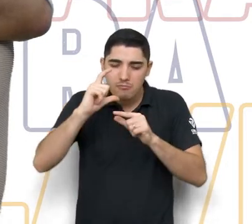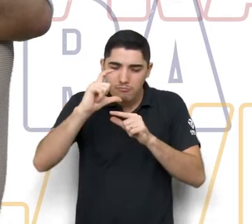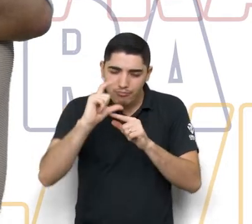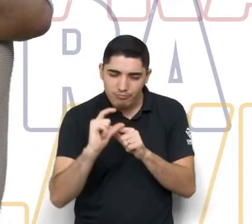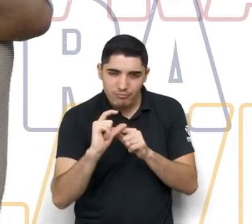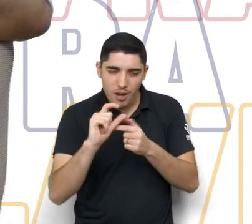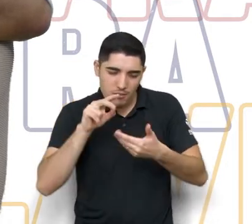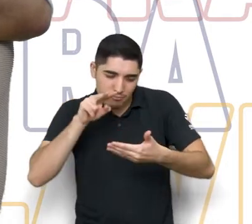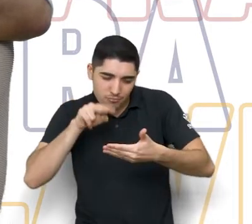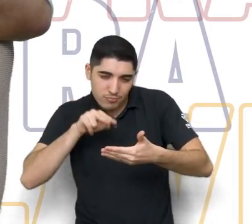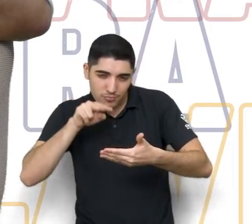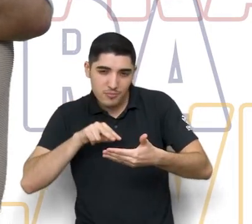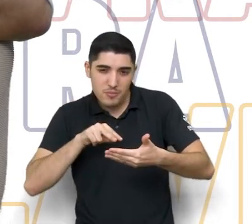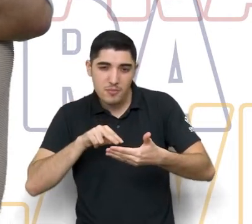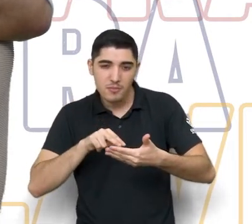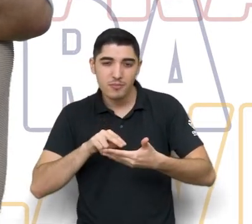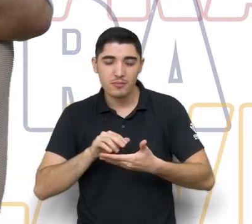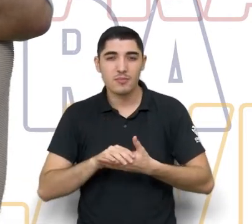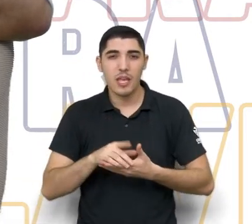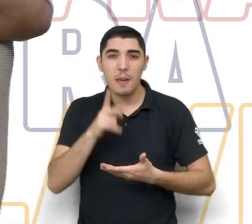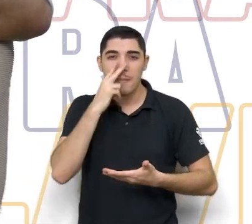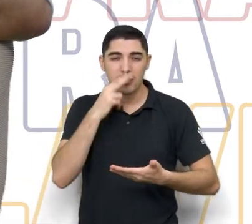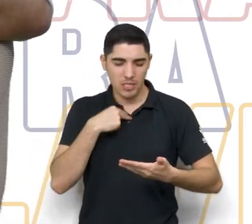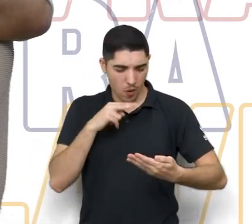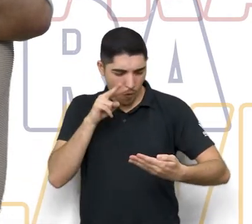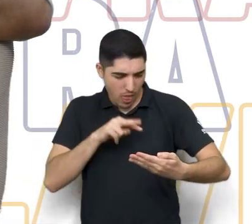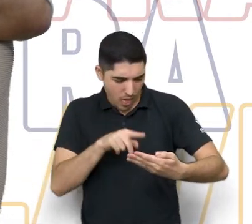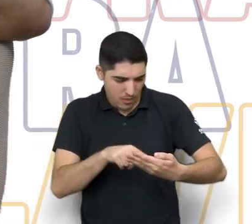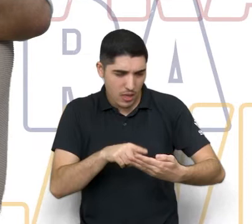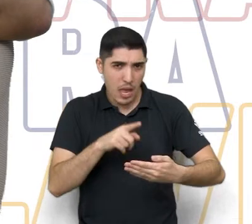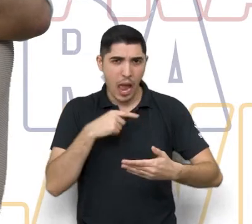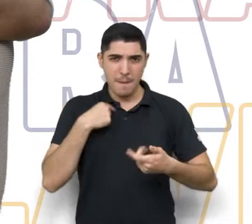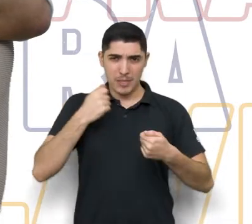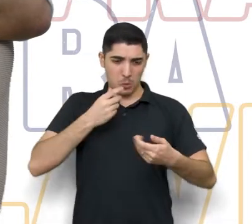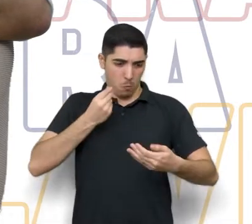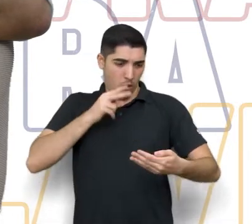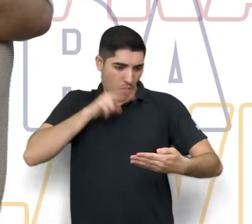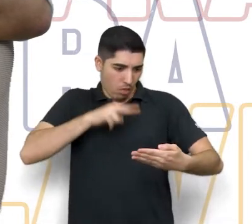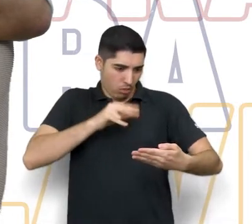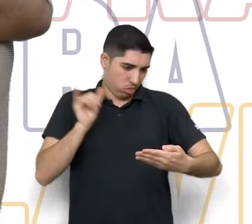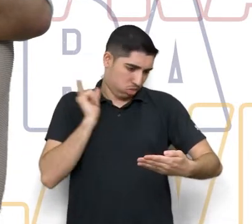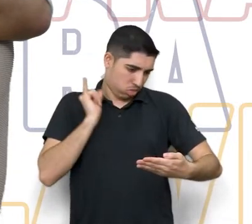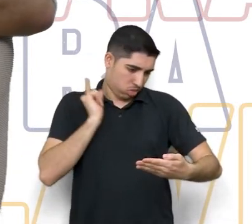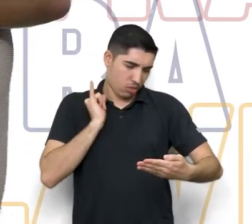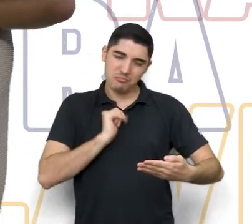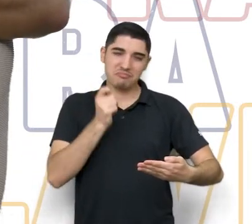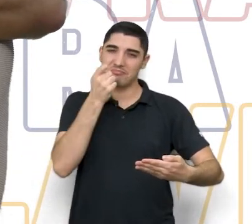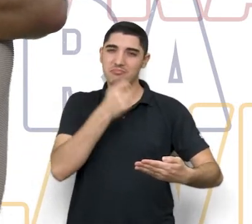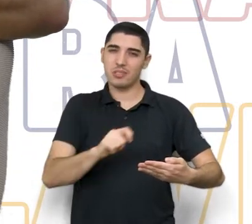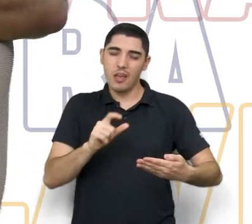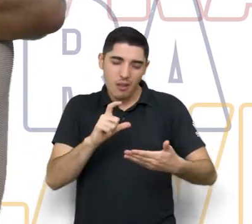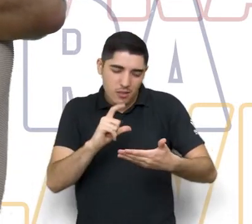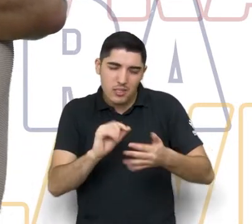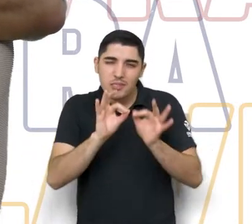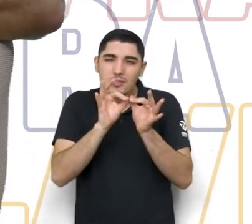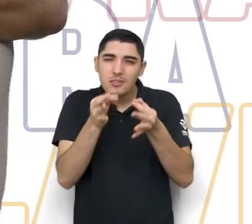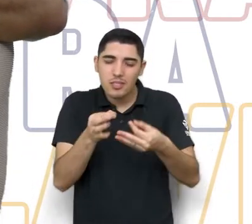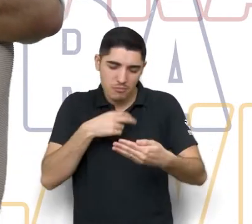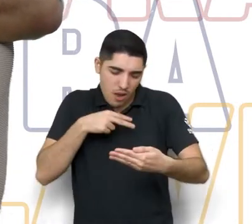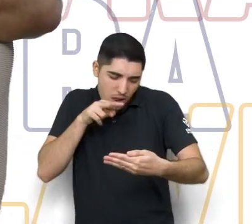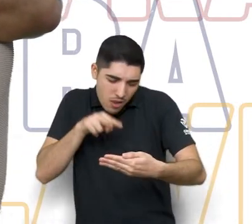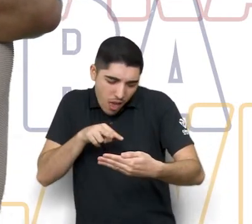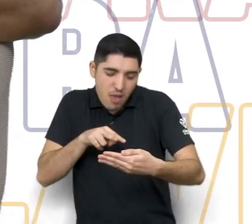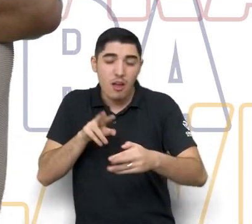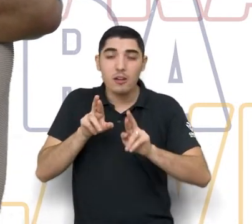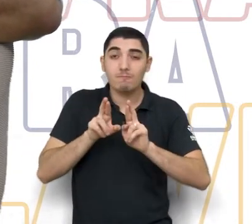sintéticos, eu diria que rarefeitos, você não precisa realmente muito oxigênio para lê-los. Então, são formas